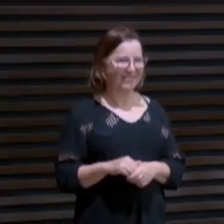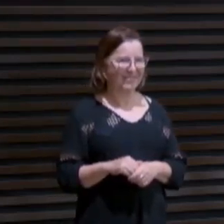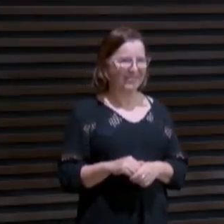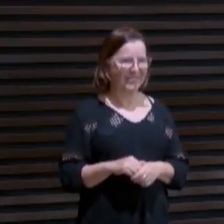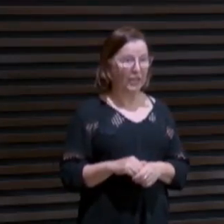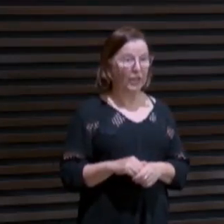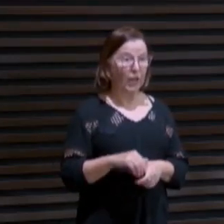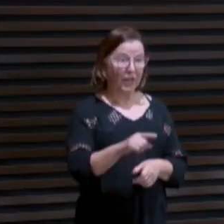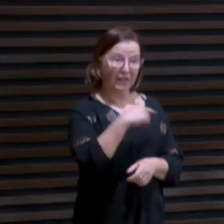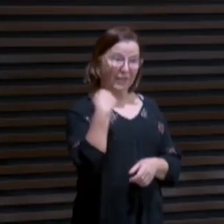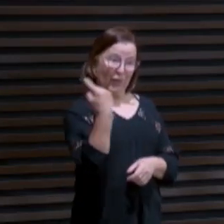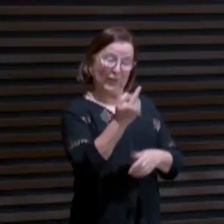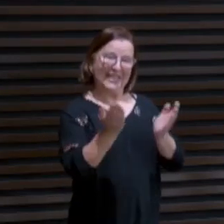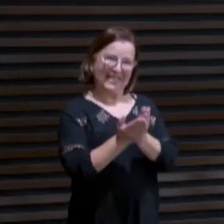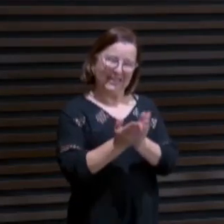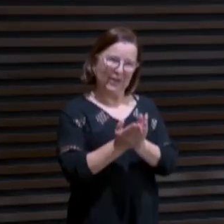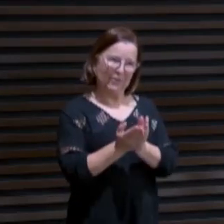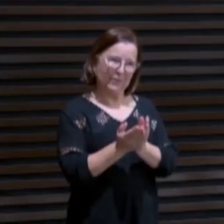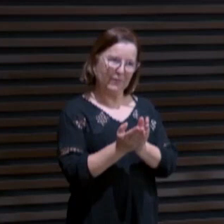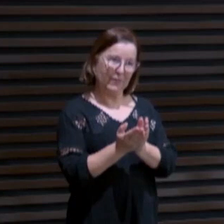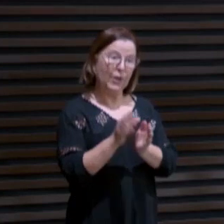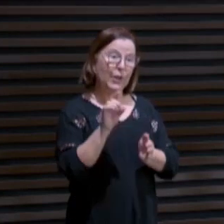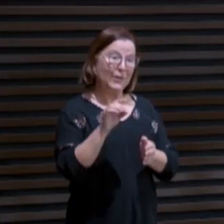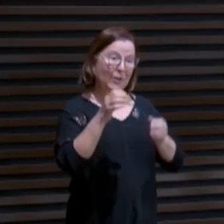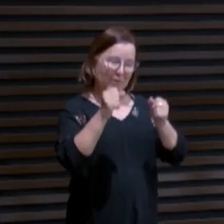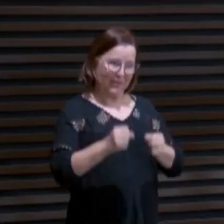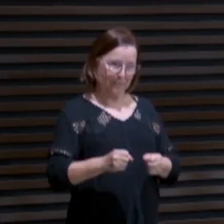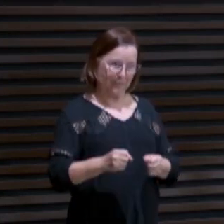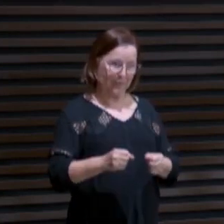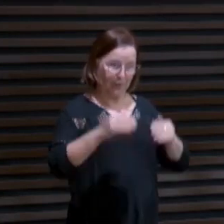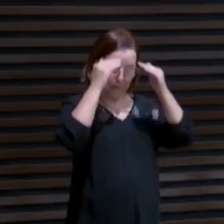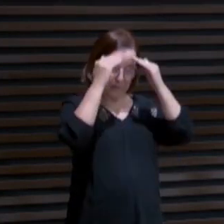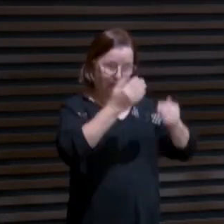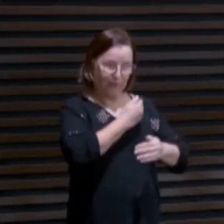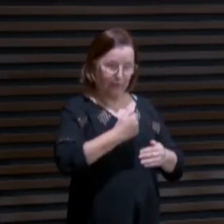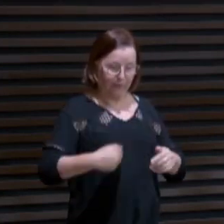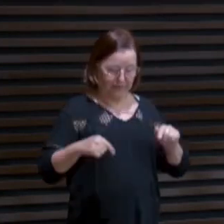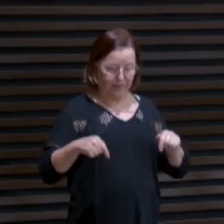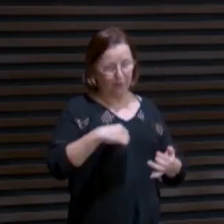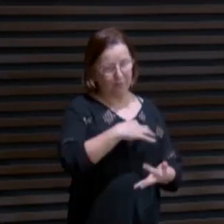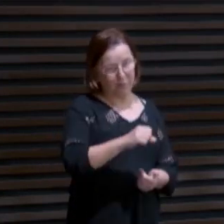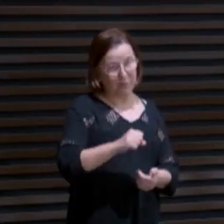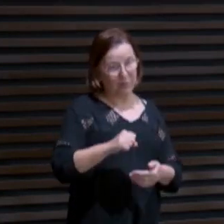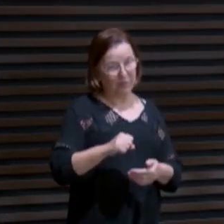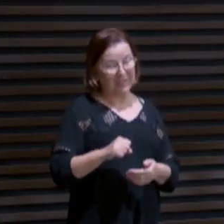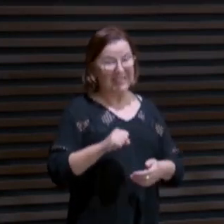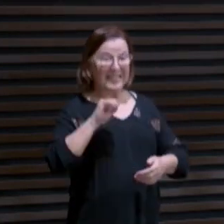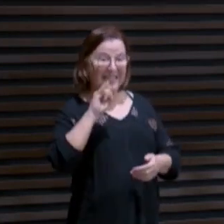Como cristãos, nós só podemos obedecer aos governos deste mundo